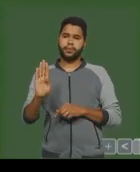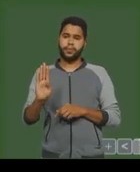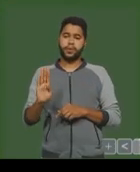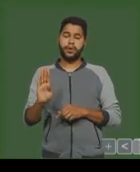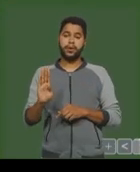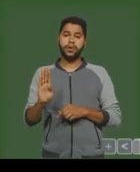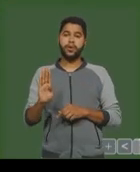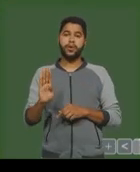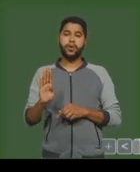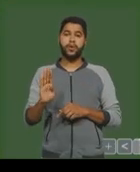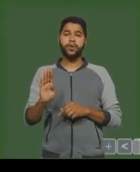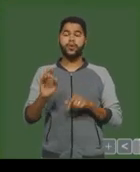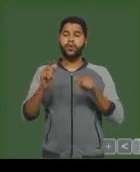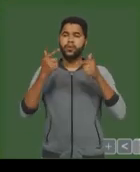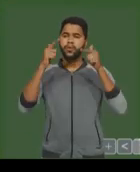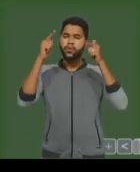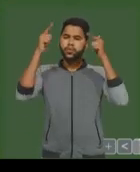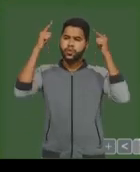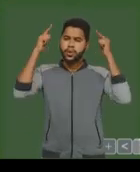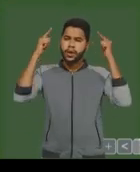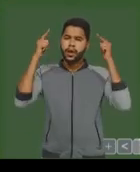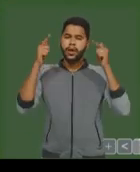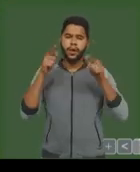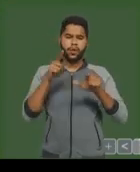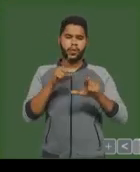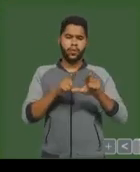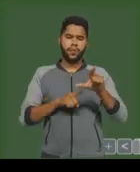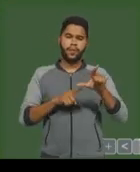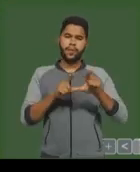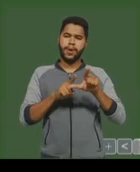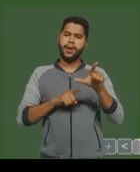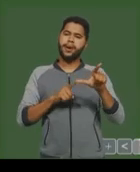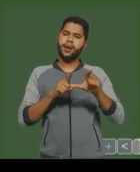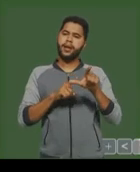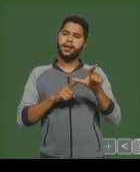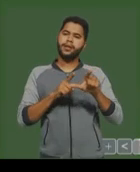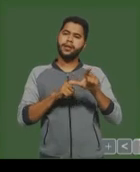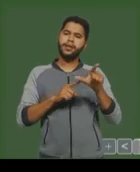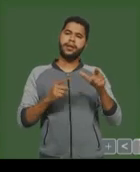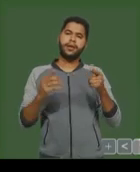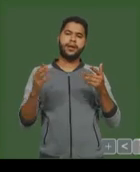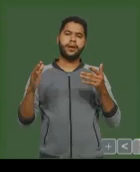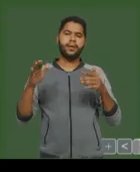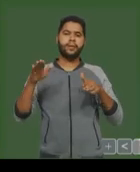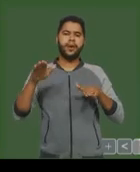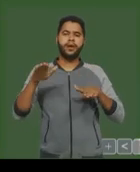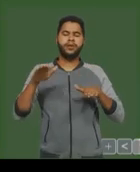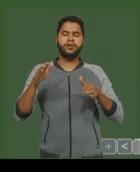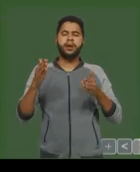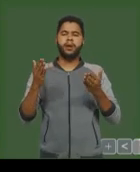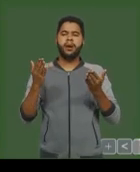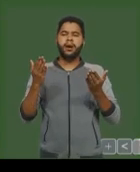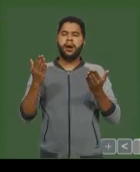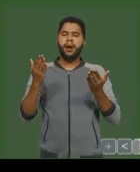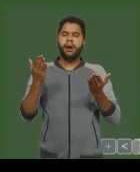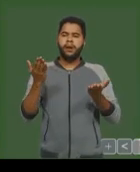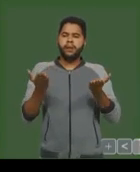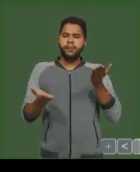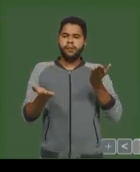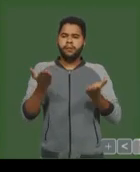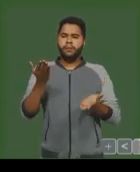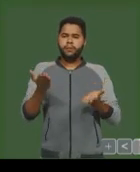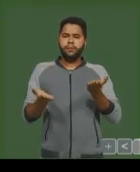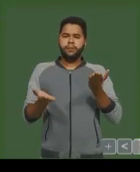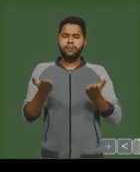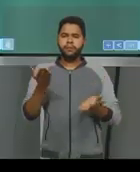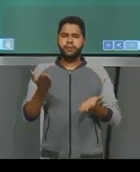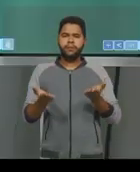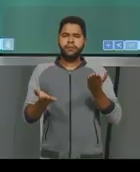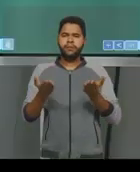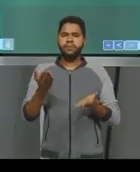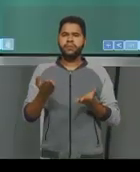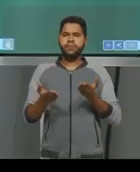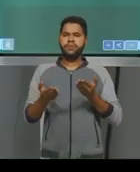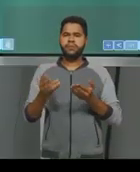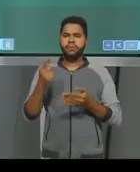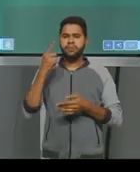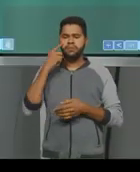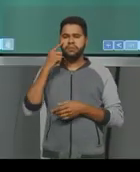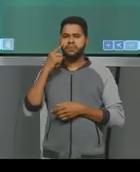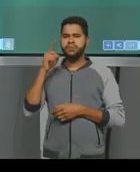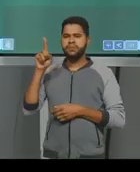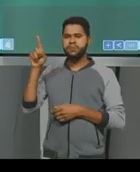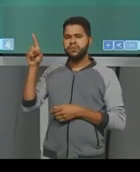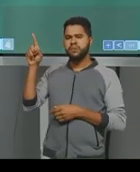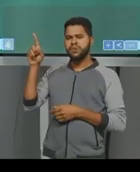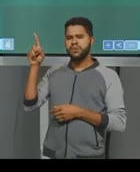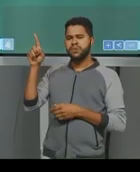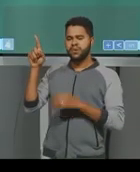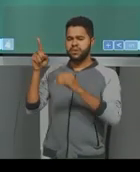Os gregos deram uma letra para esta proporção, que é a letra grega φ maiúscula.